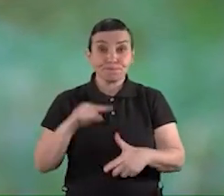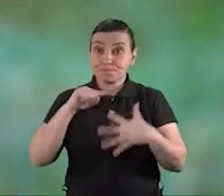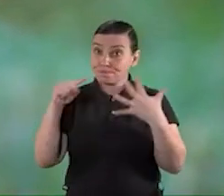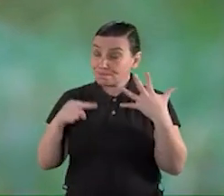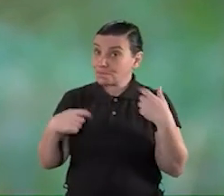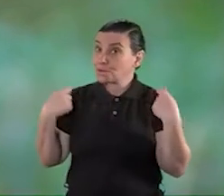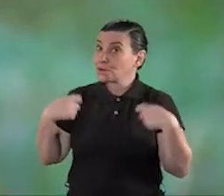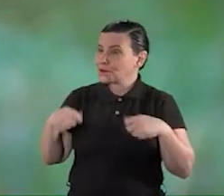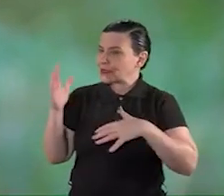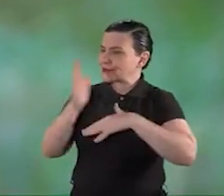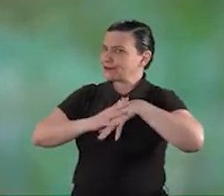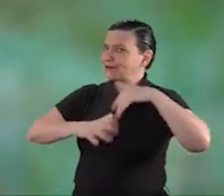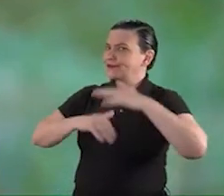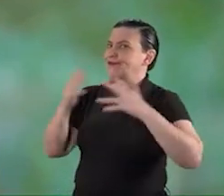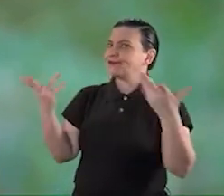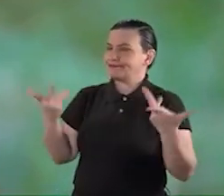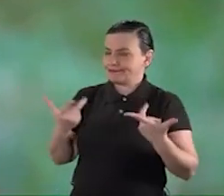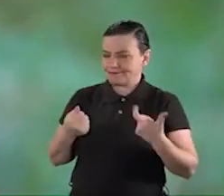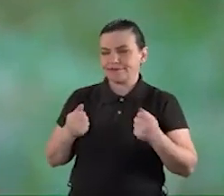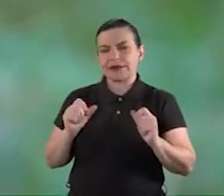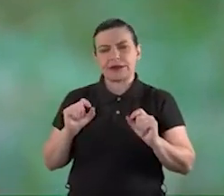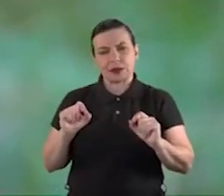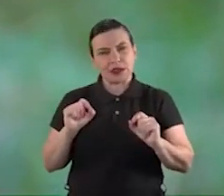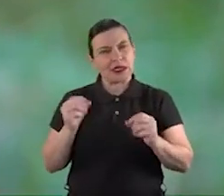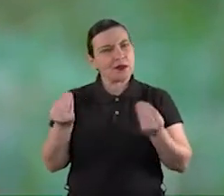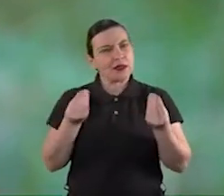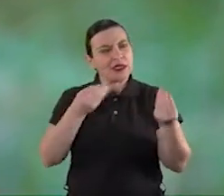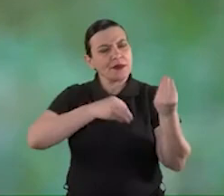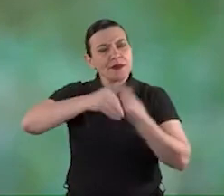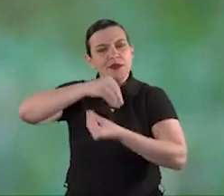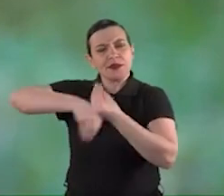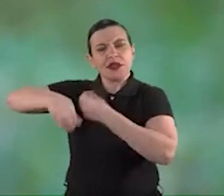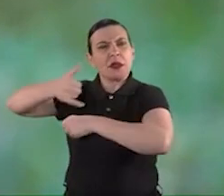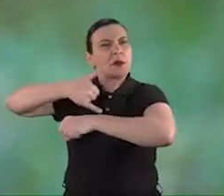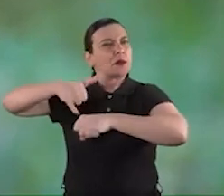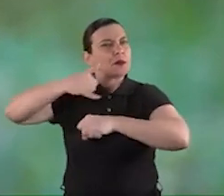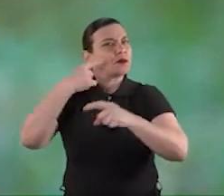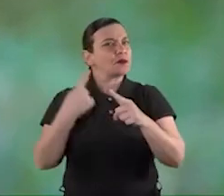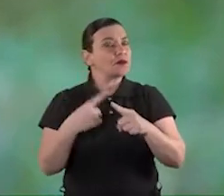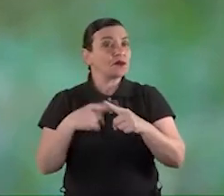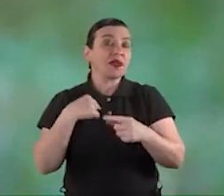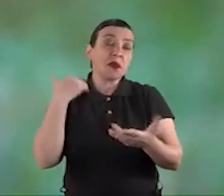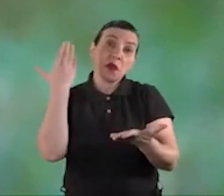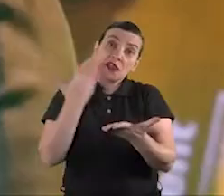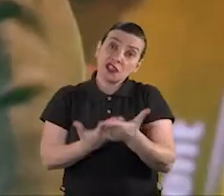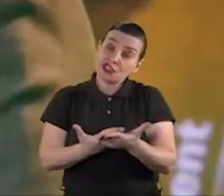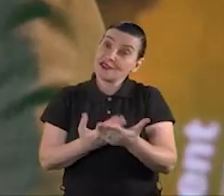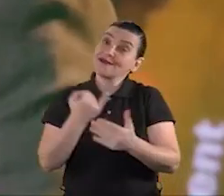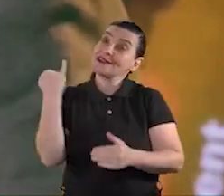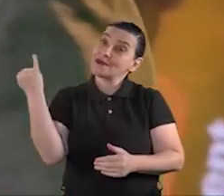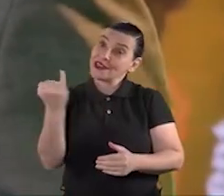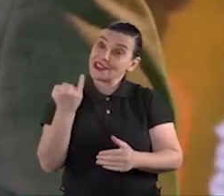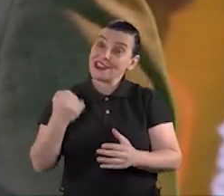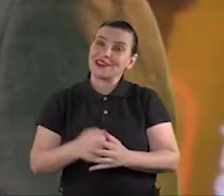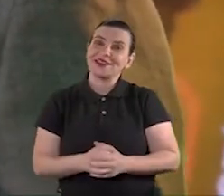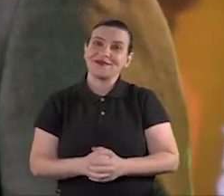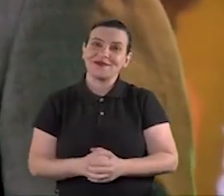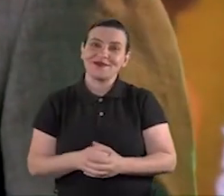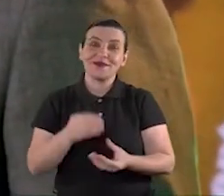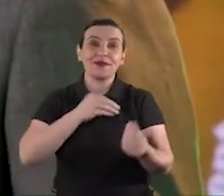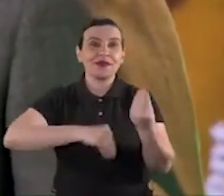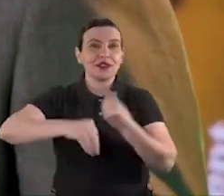tudo isso o recreio a grande habilidade Existem razões adicionais de porque misturar óleos dessa forma acredito que seja essencial